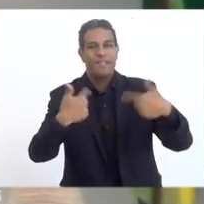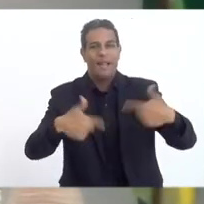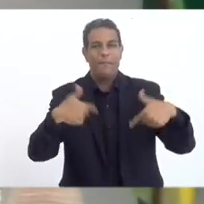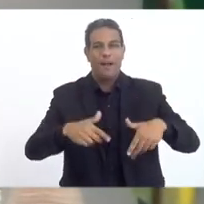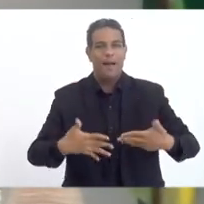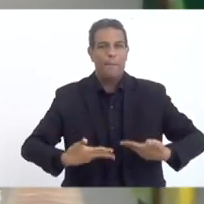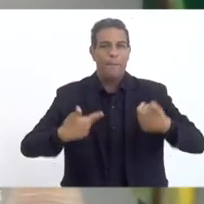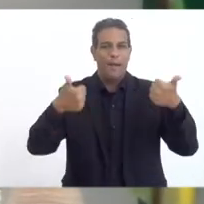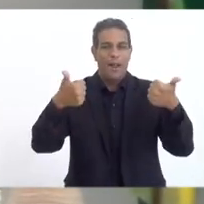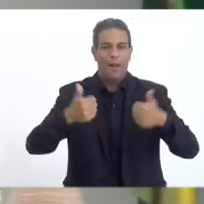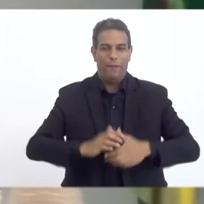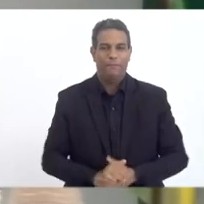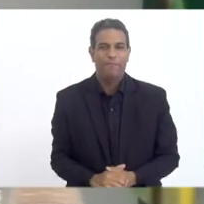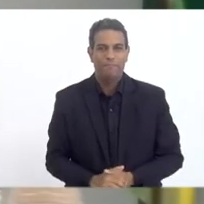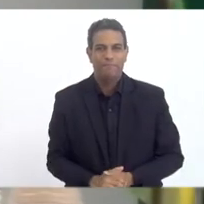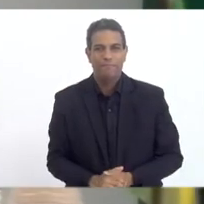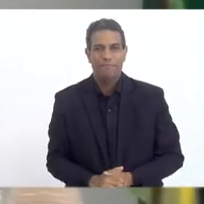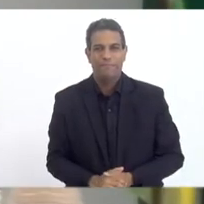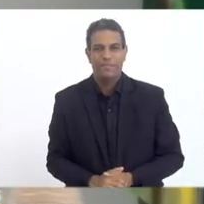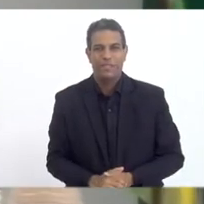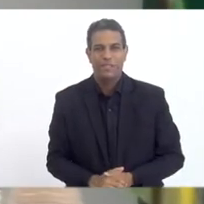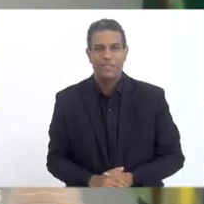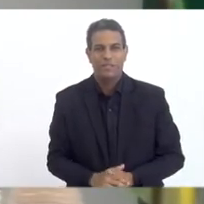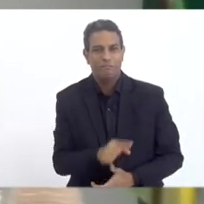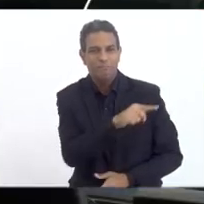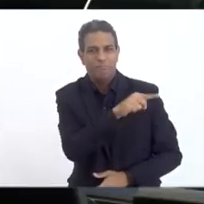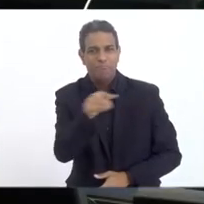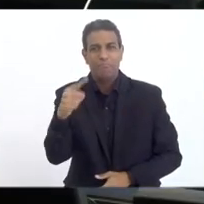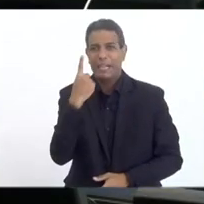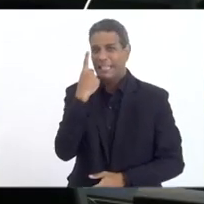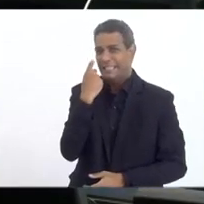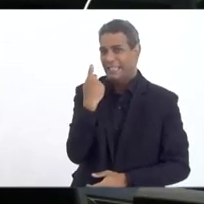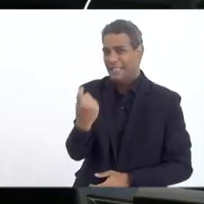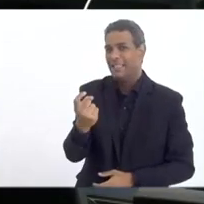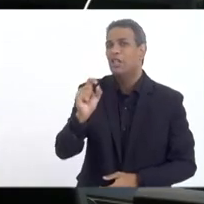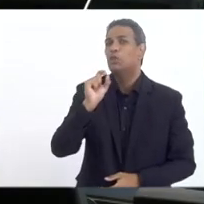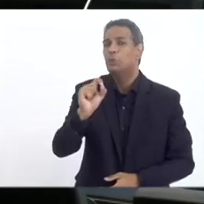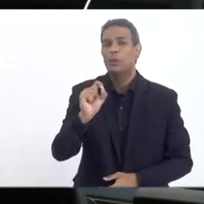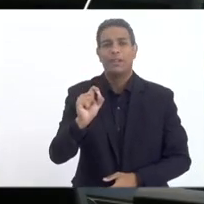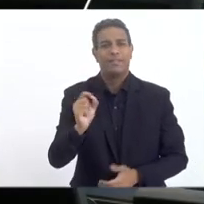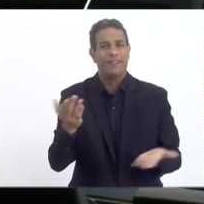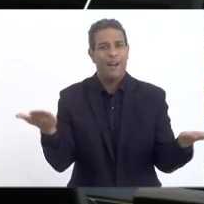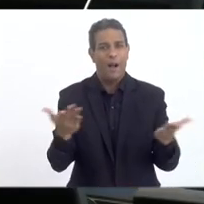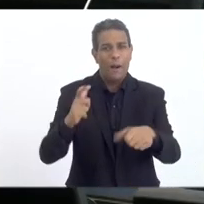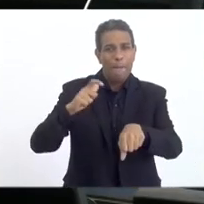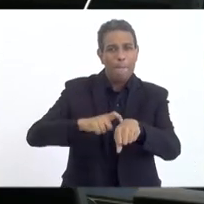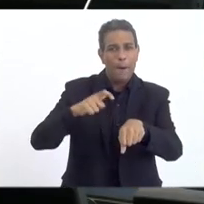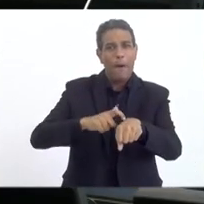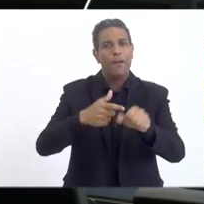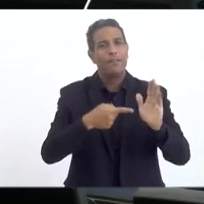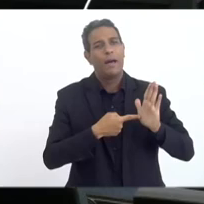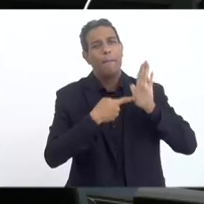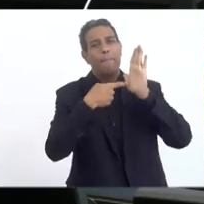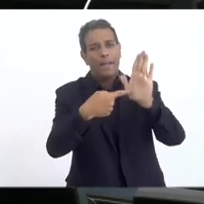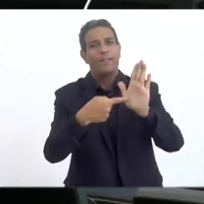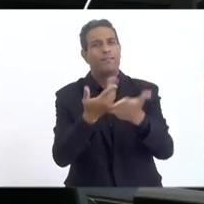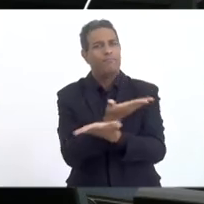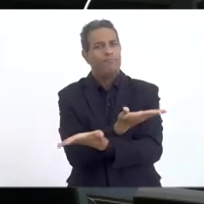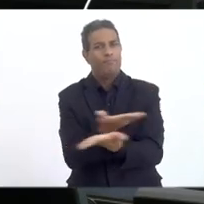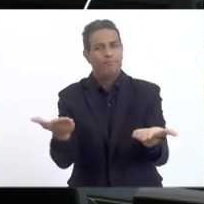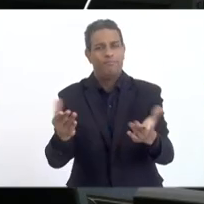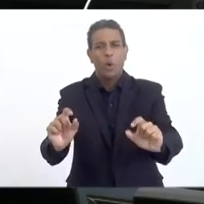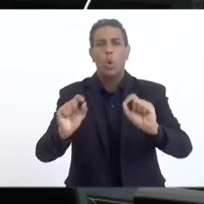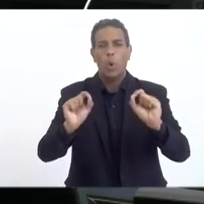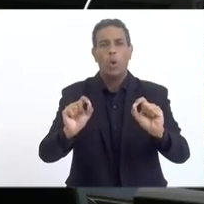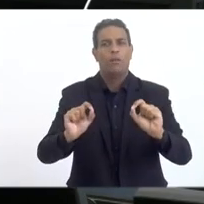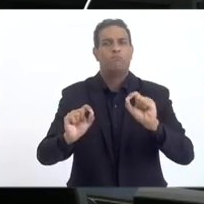favor. Eu vou passar... Seria interessante que a gente tivesse agora a apresentação, para a gente passar a